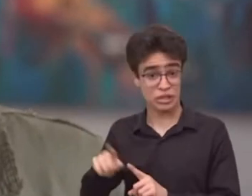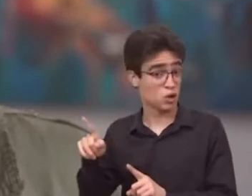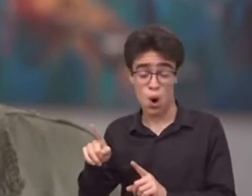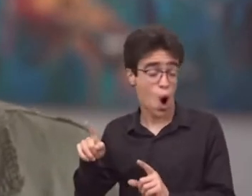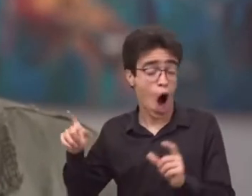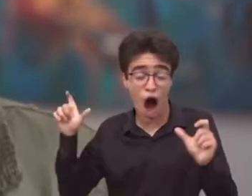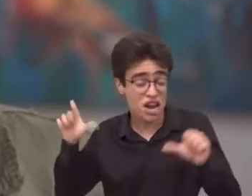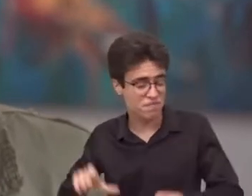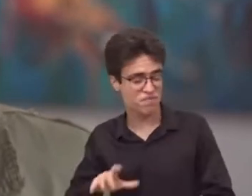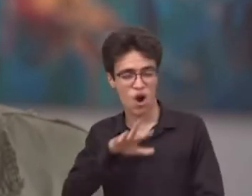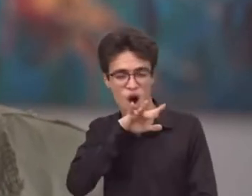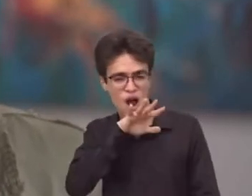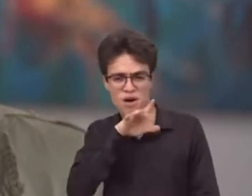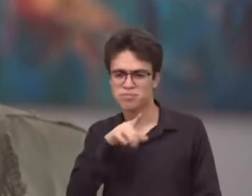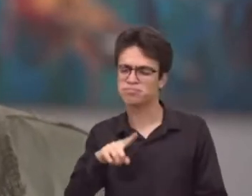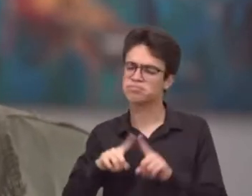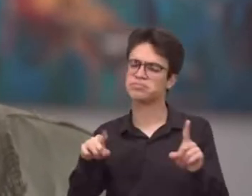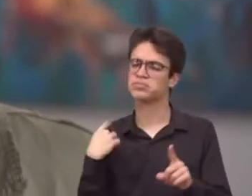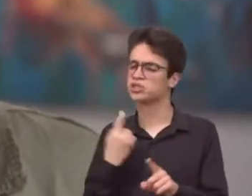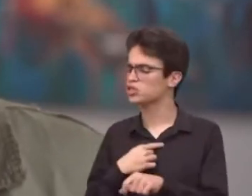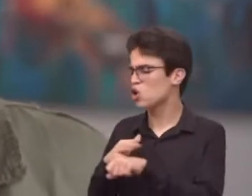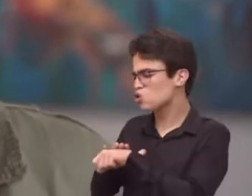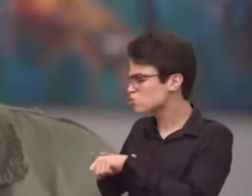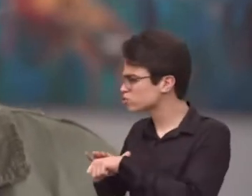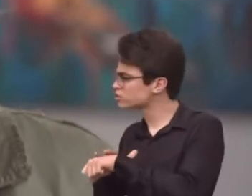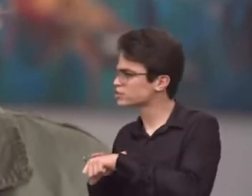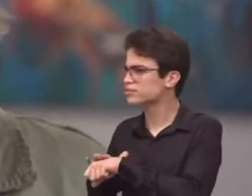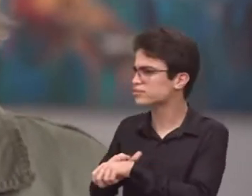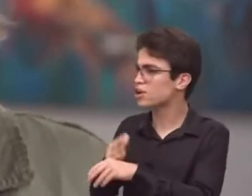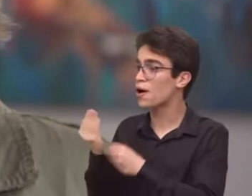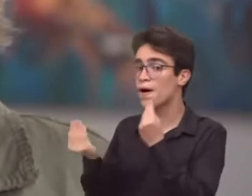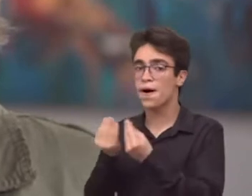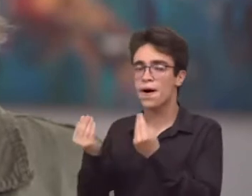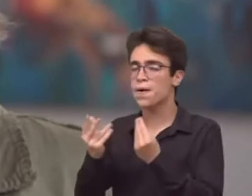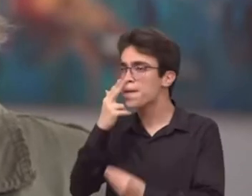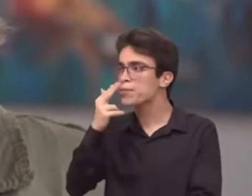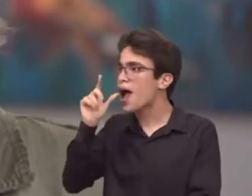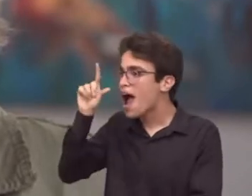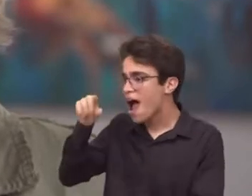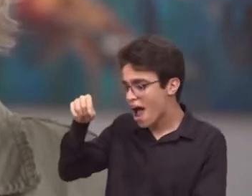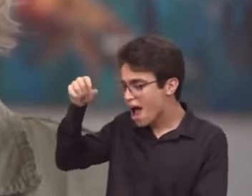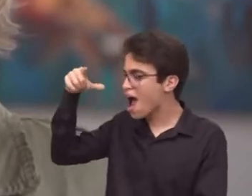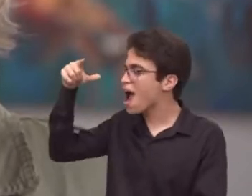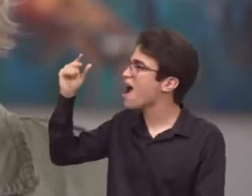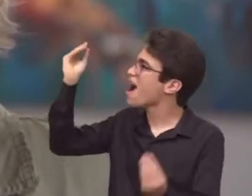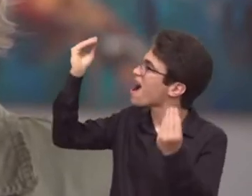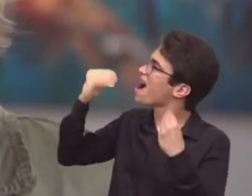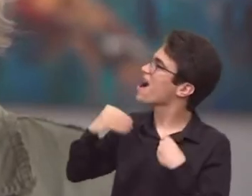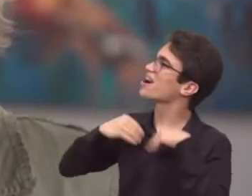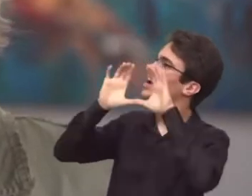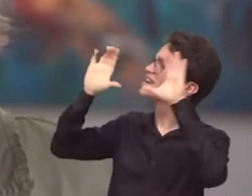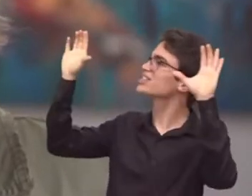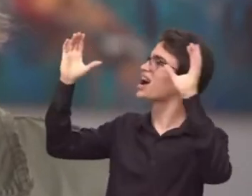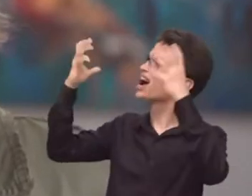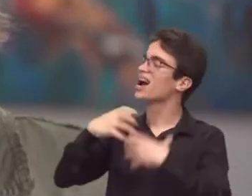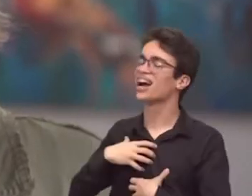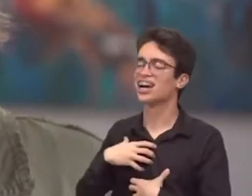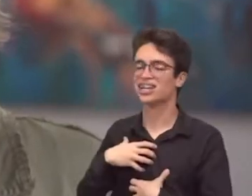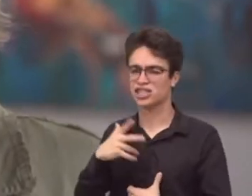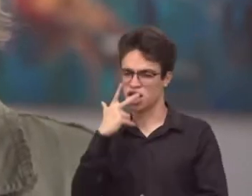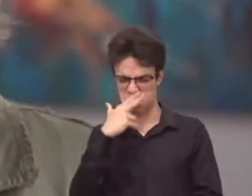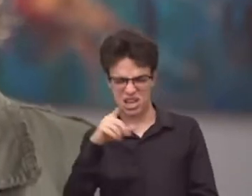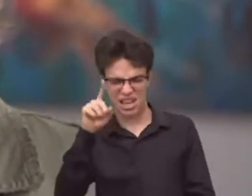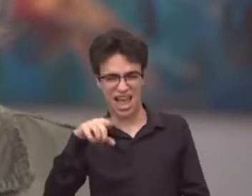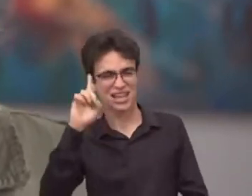então começamos a conversar sobre quais seriam os respingos do céu será que eles são aqueles dias